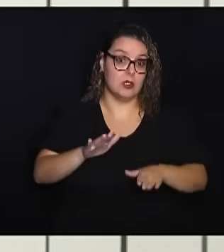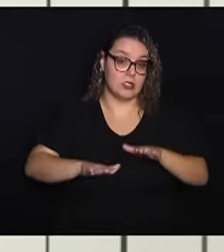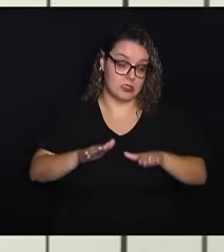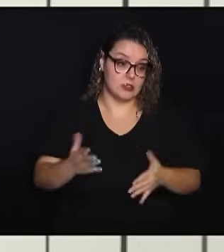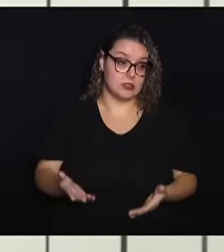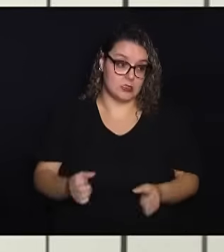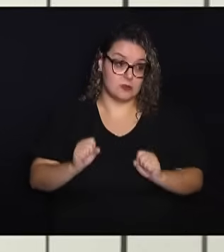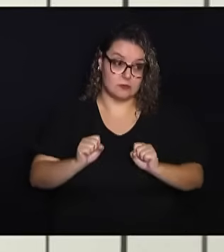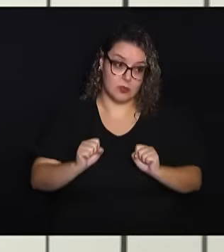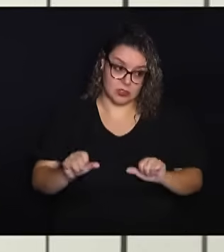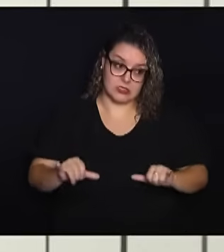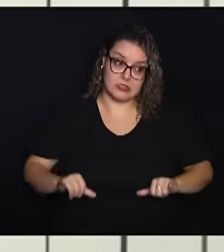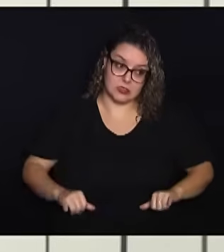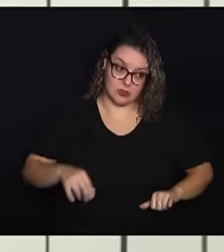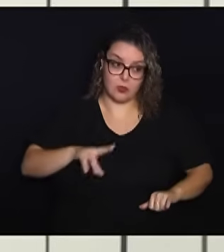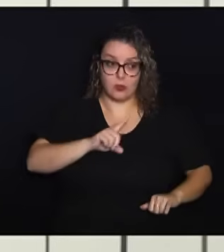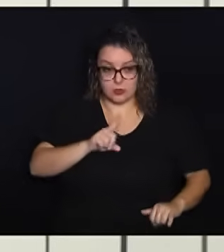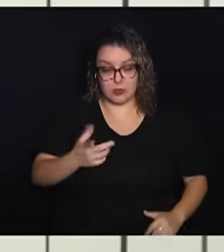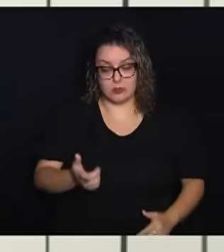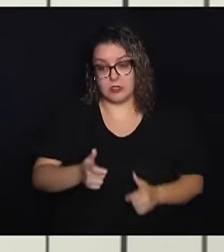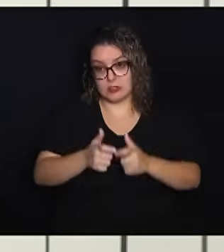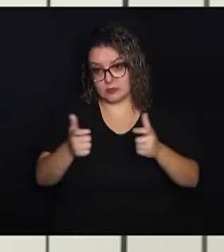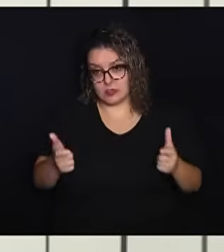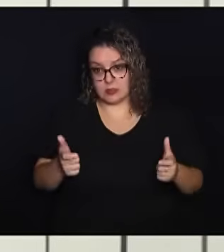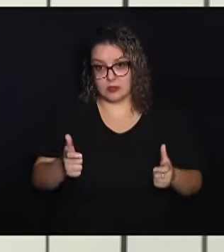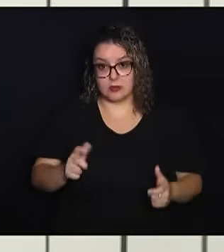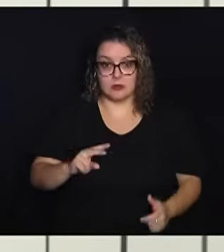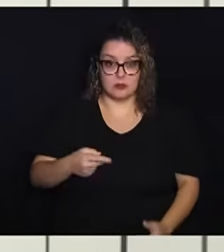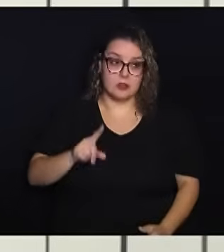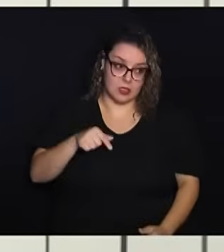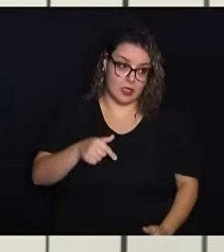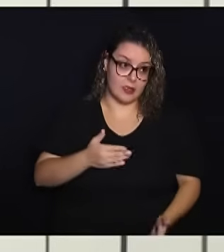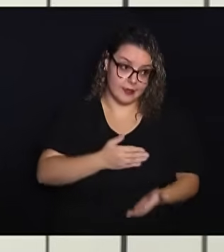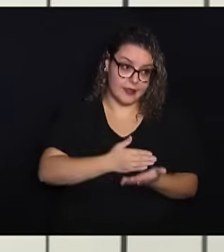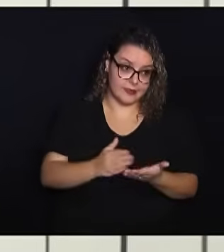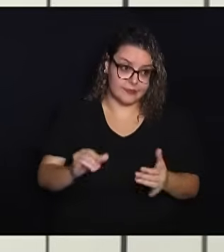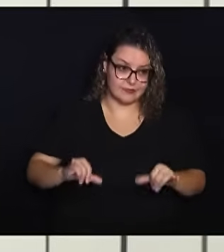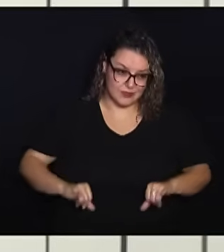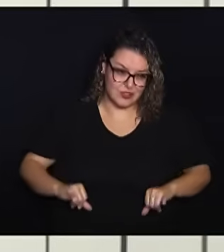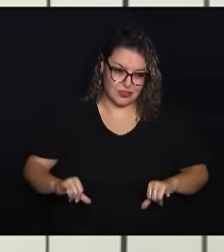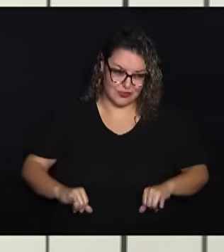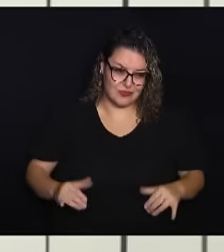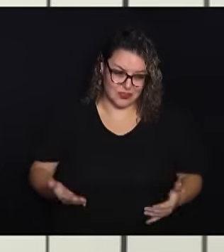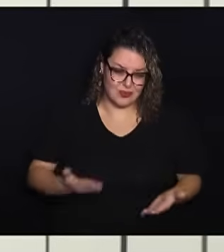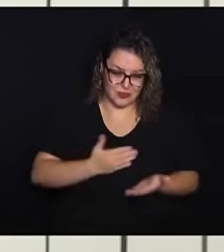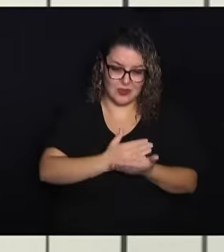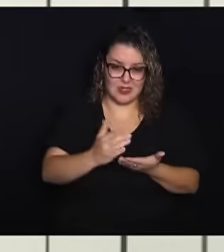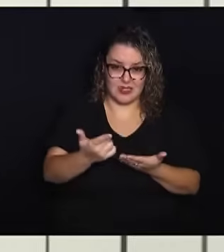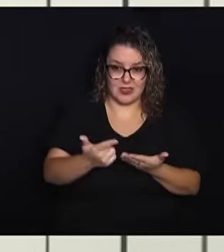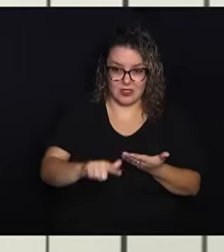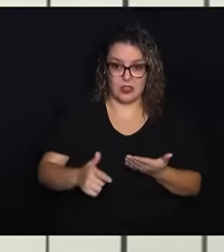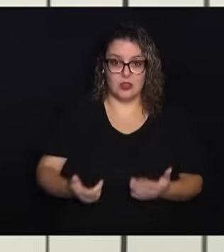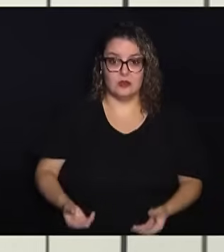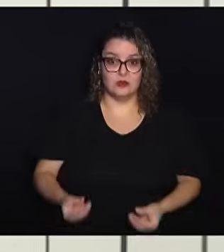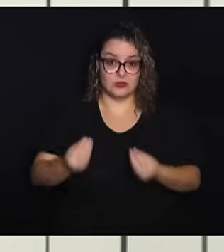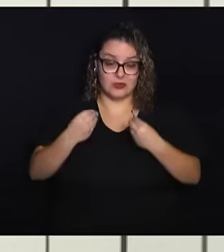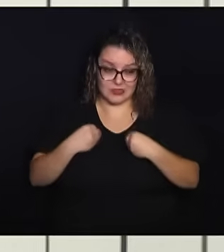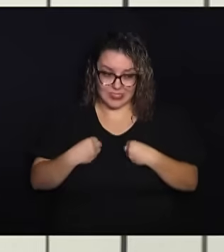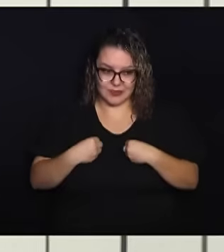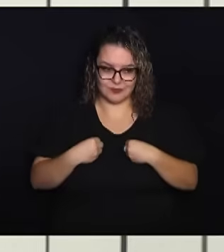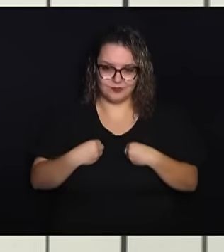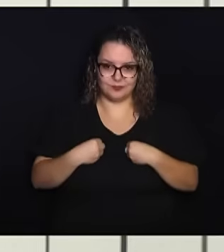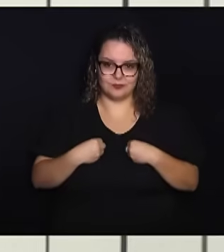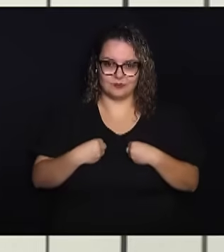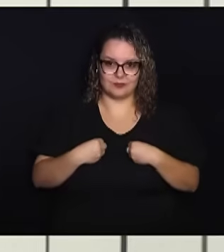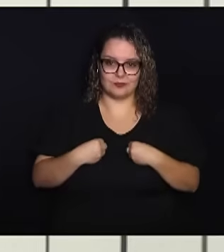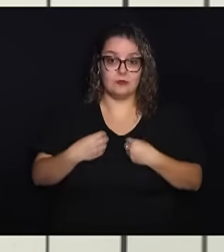ser doloroso ou não, mas na maioria das vezes porque o recomeço traz para a gente